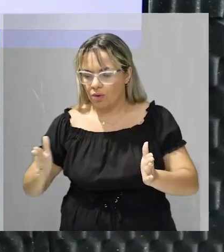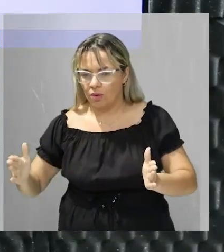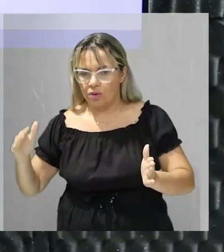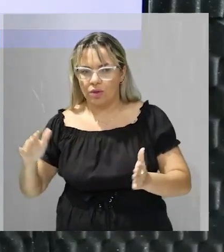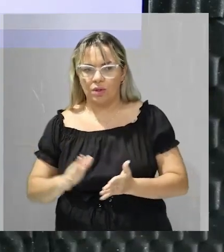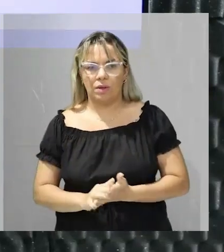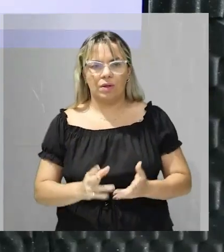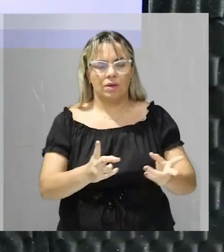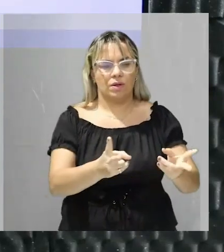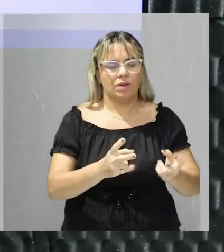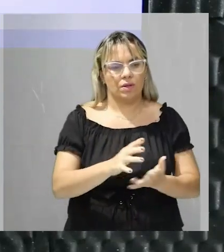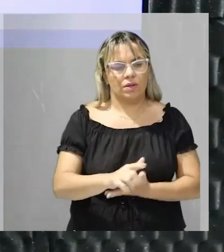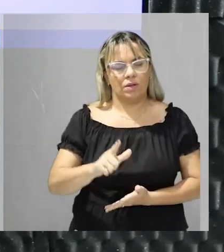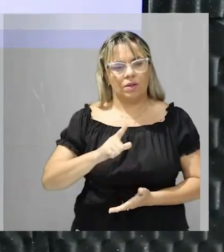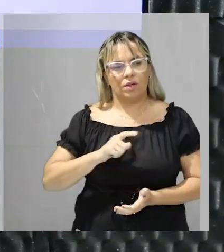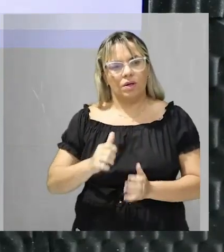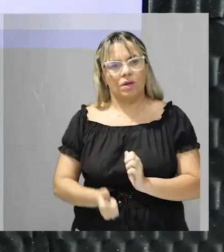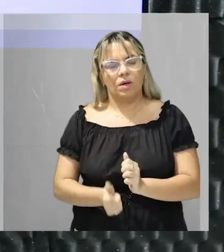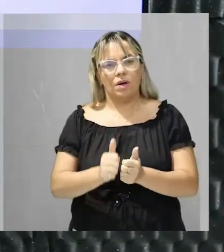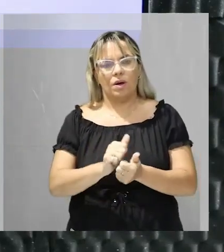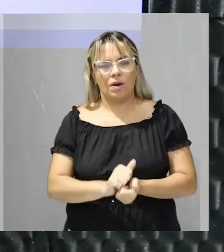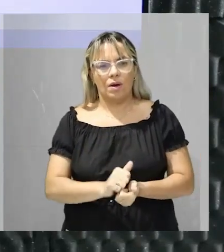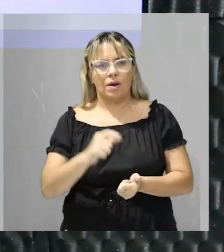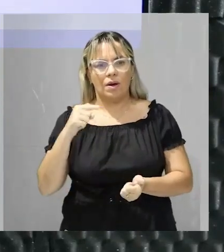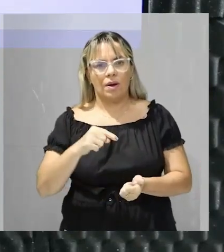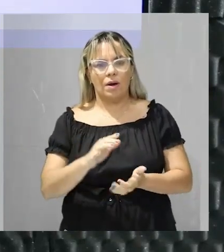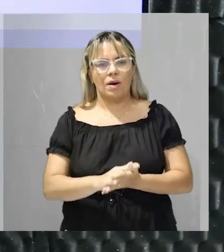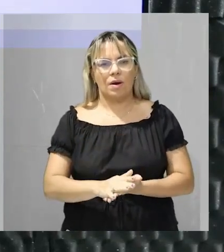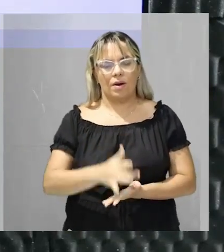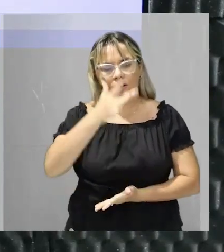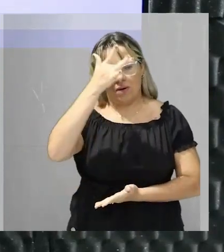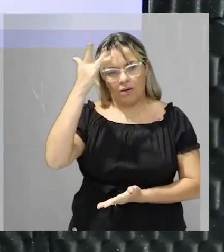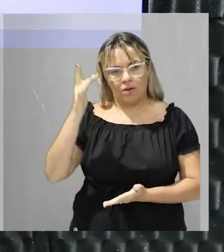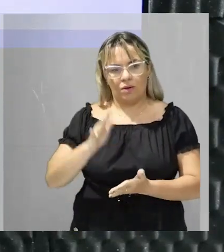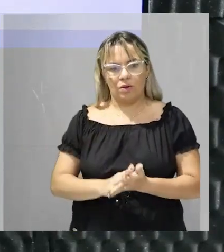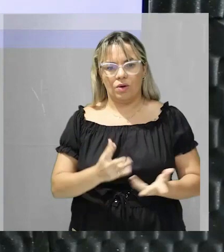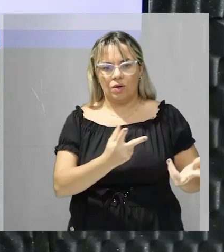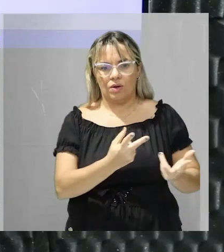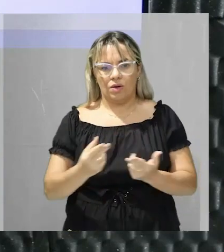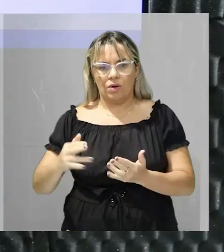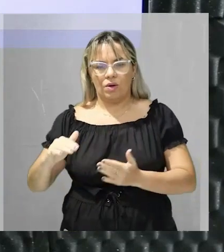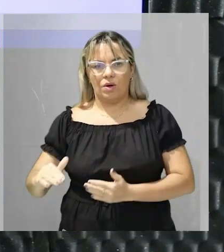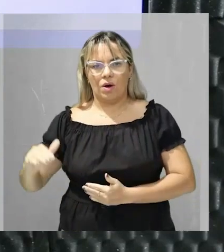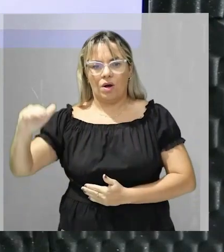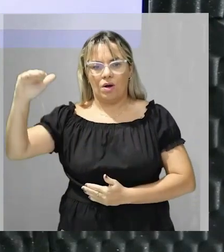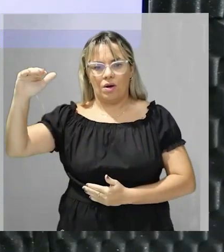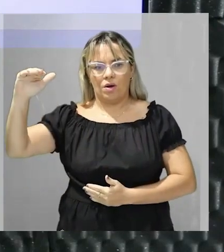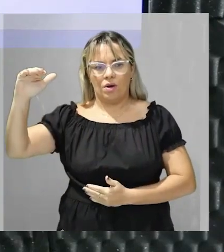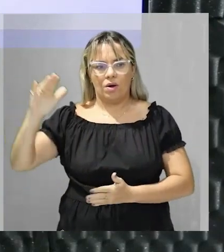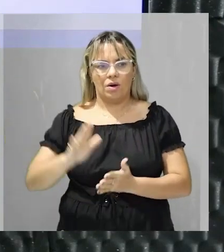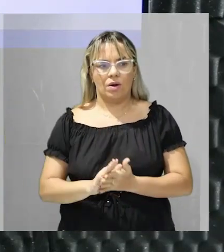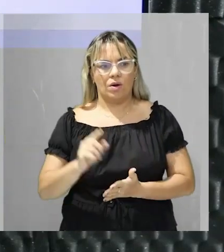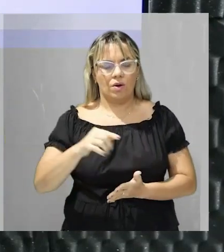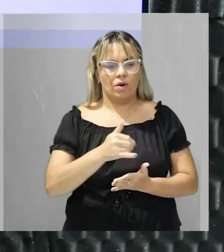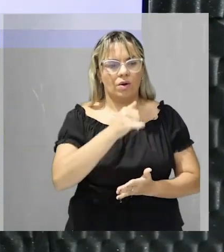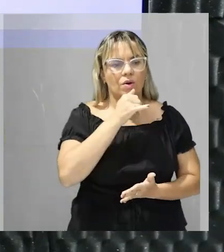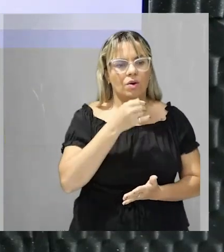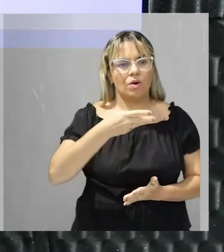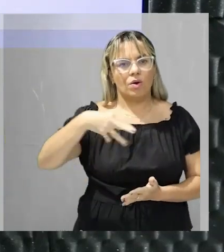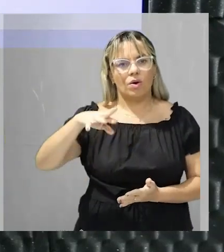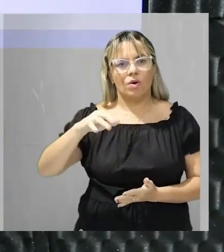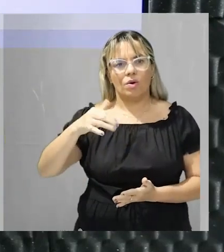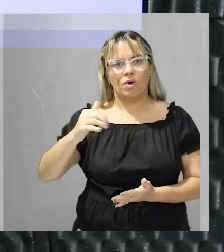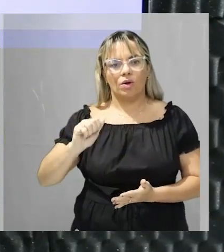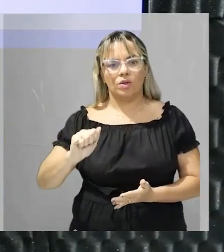jogador aqui com o mesmo altura né A exemplo aqui ó do Bruninho que tem um e 90